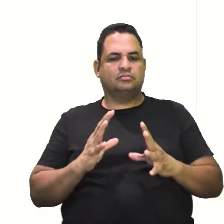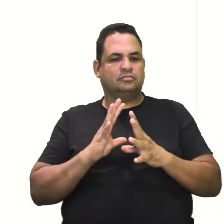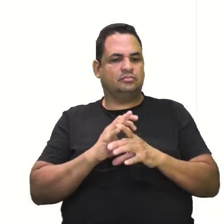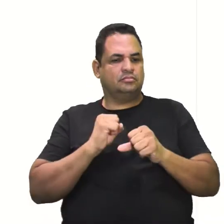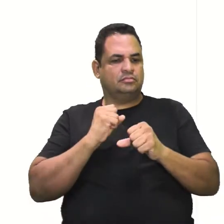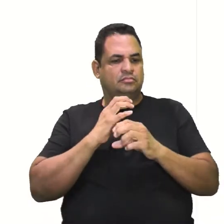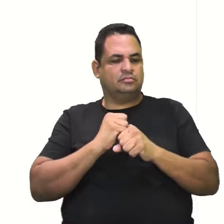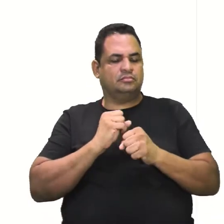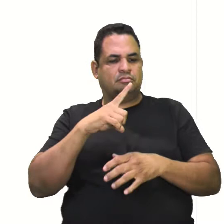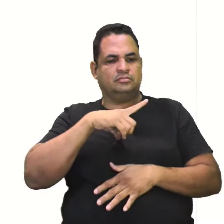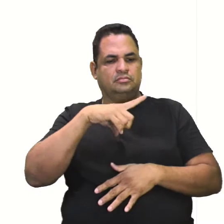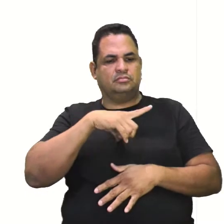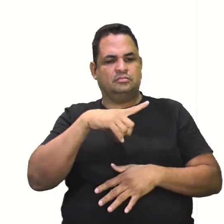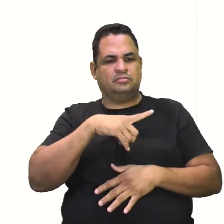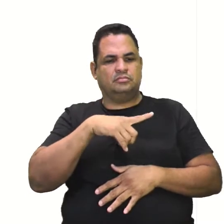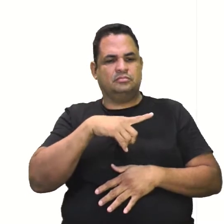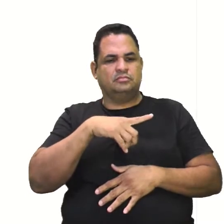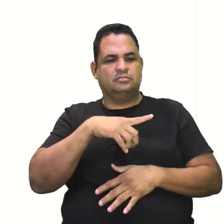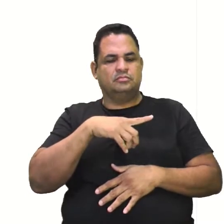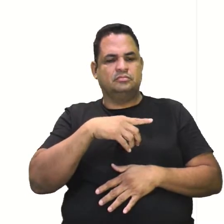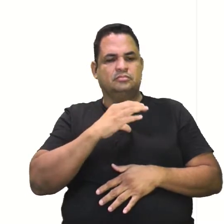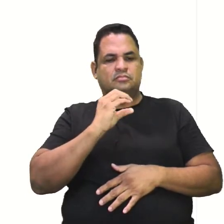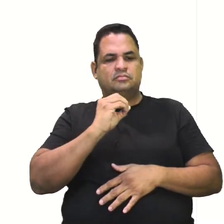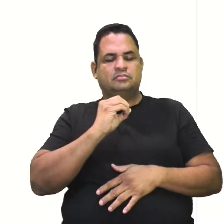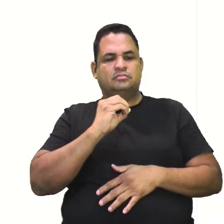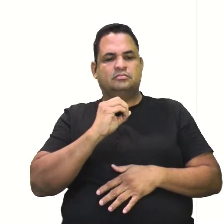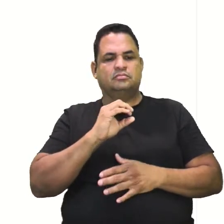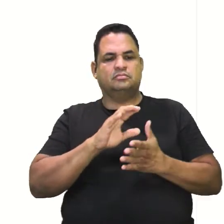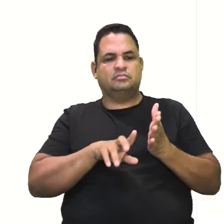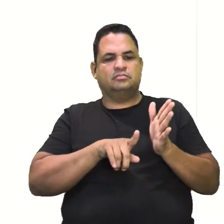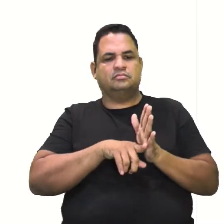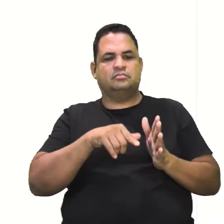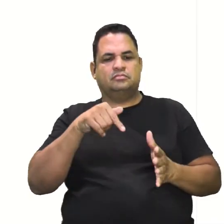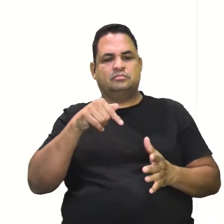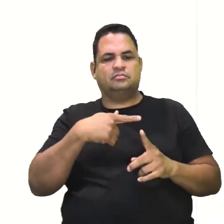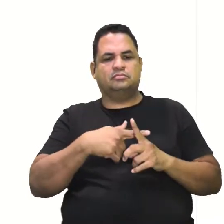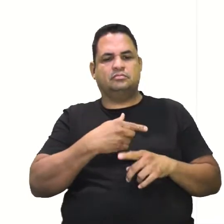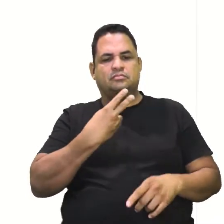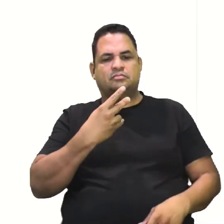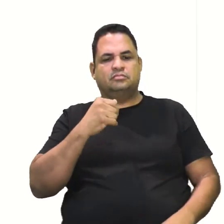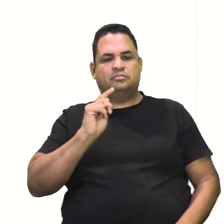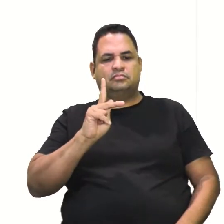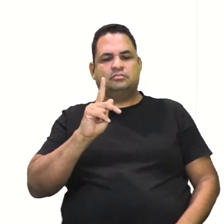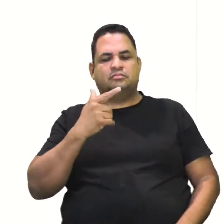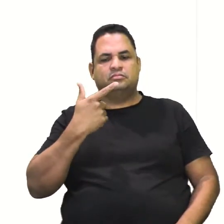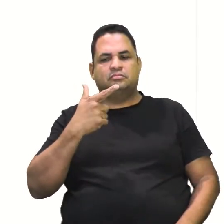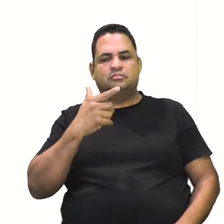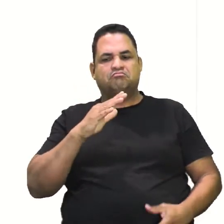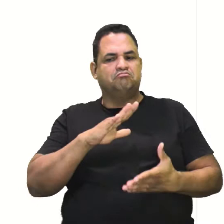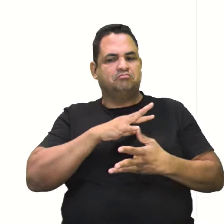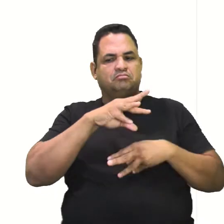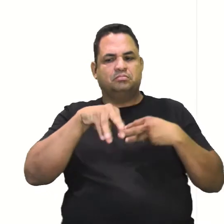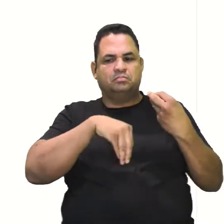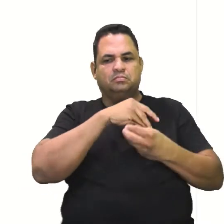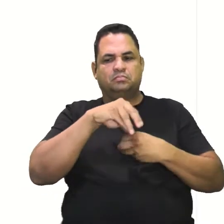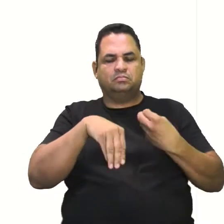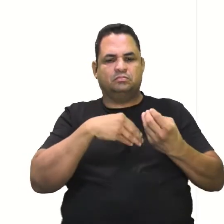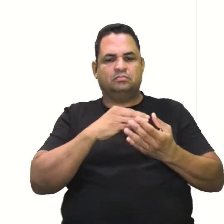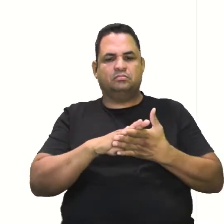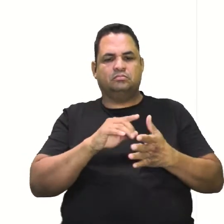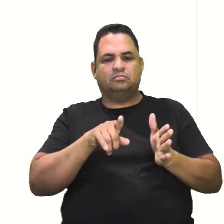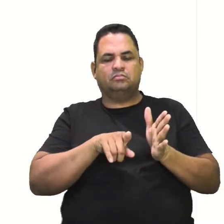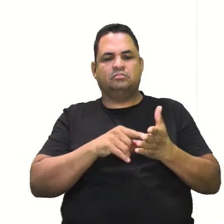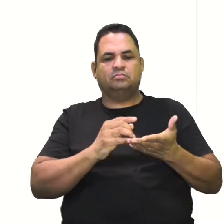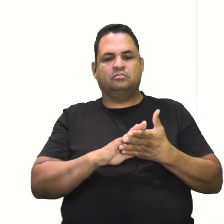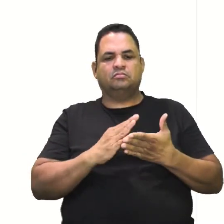resolvendo. Temos que 0 vai ficar menos 7, né? Mais 2K, porque não tem como misturar, né?